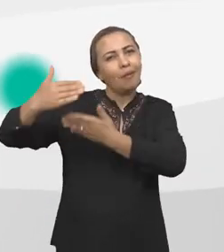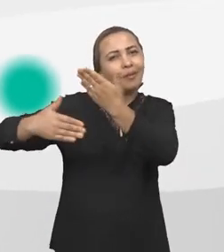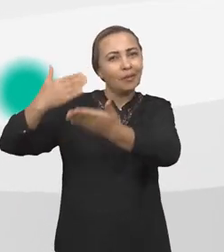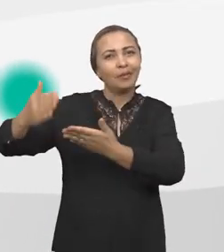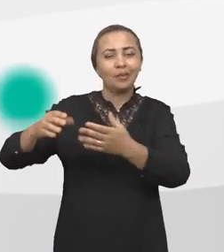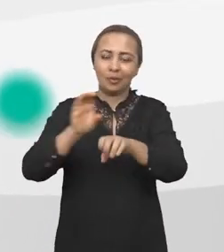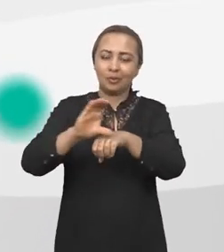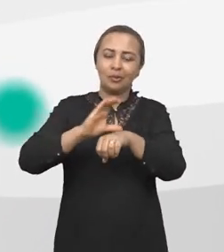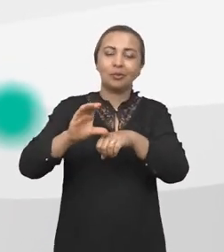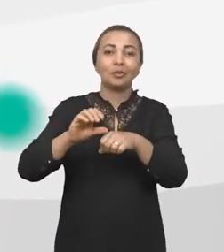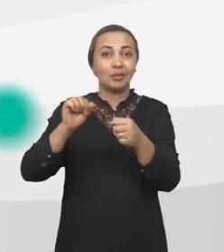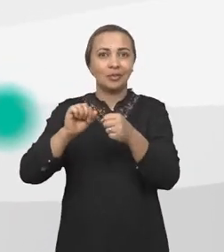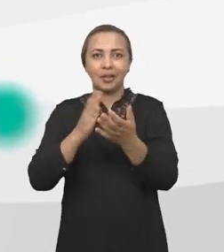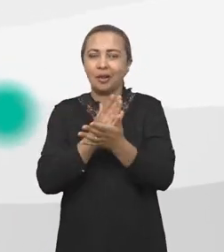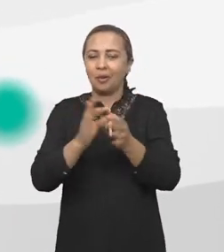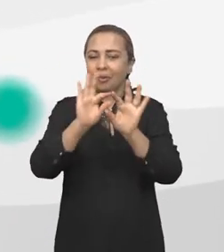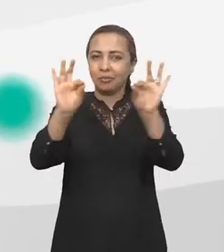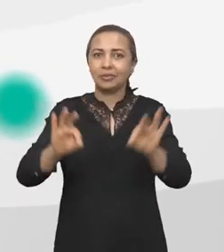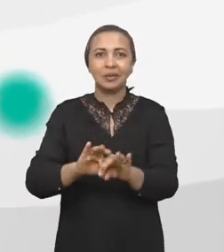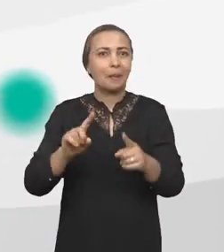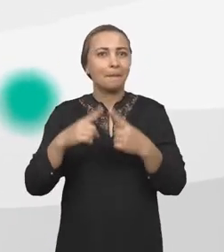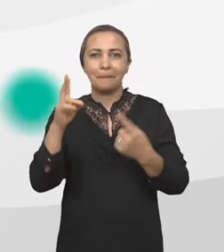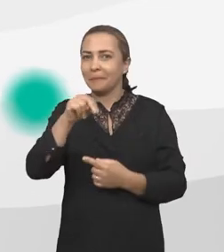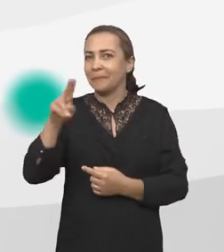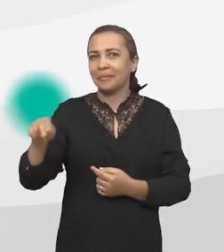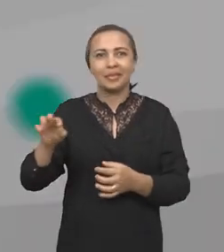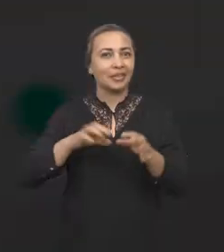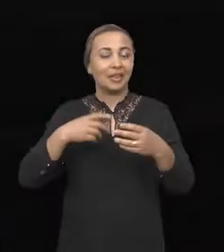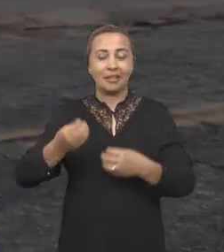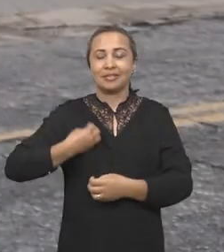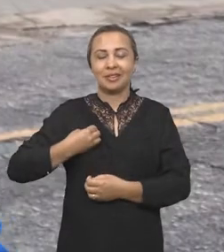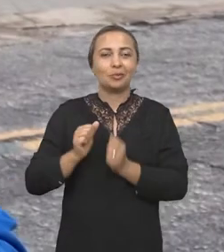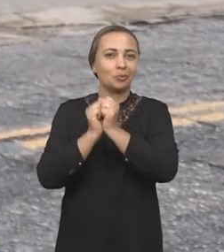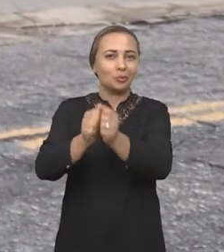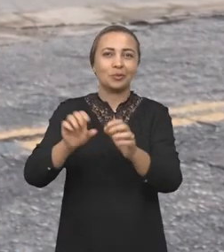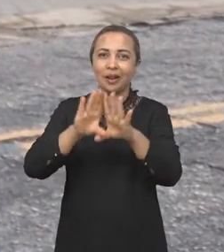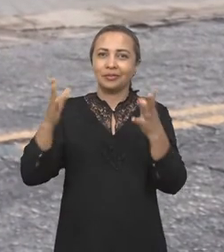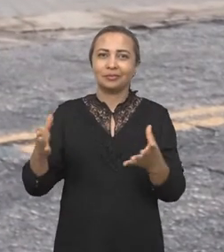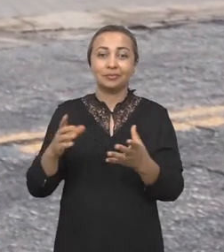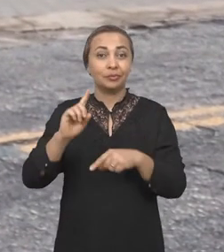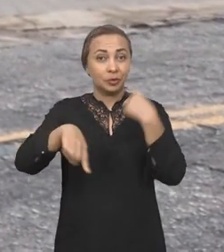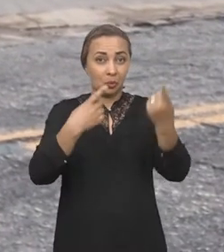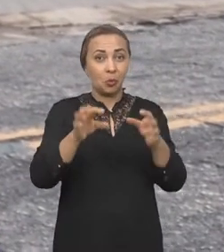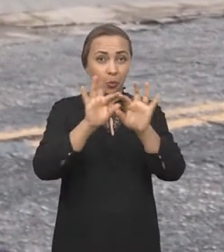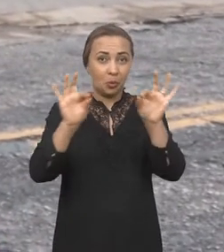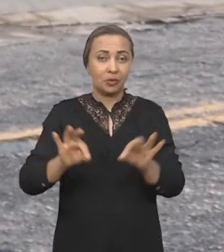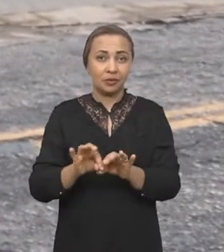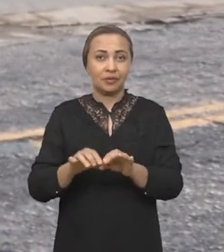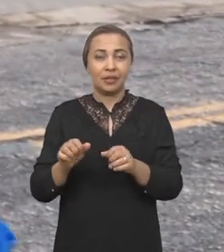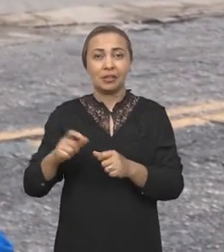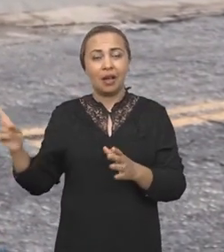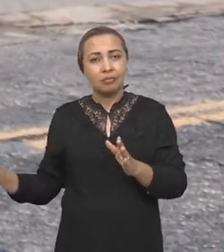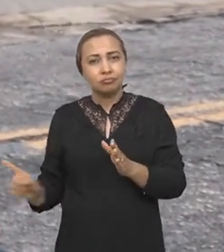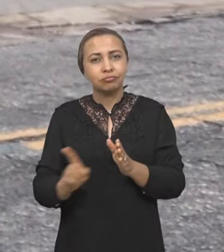várias coisas, eu participei de alguns projetos, mas eu nunca tinha participado de nada tão grandioso. A próxima fase desse projeto será a